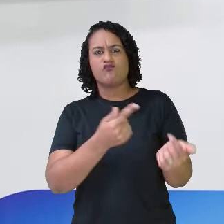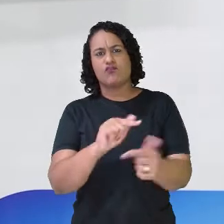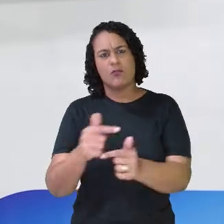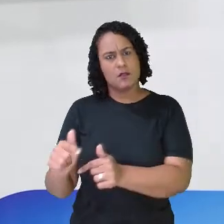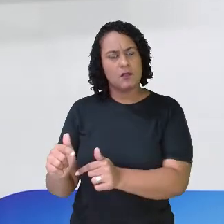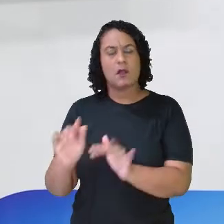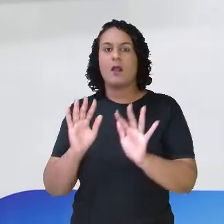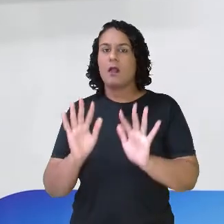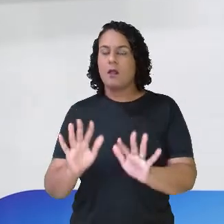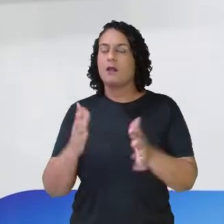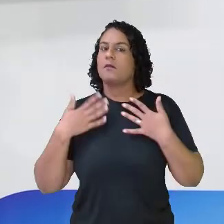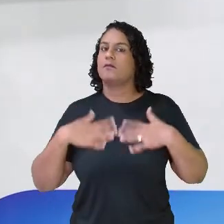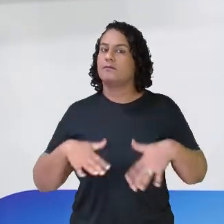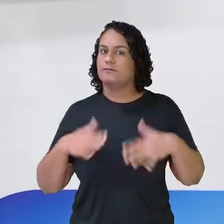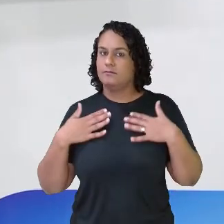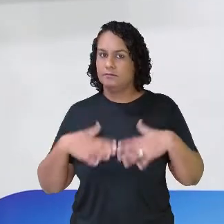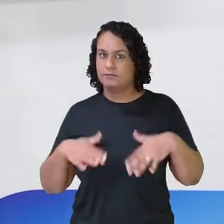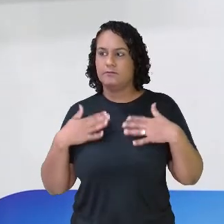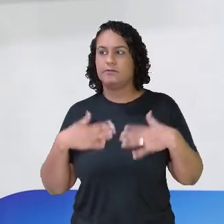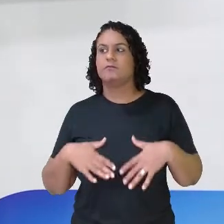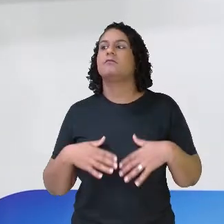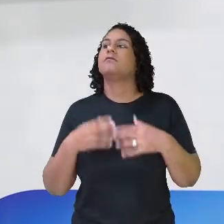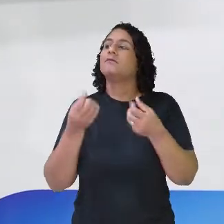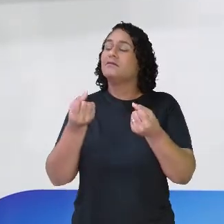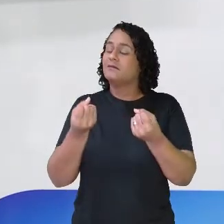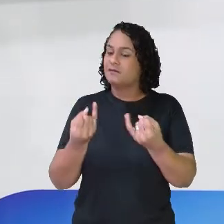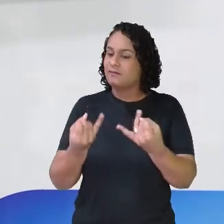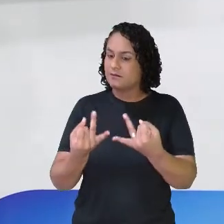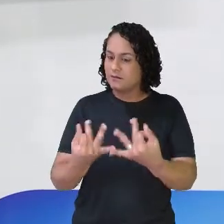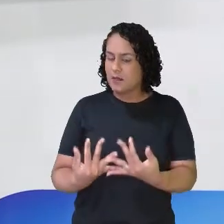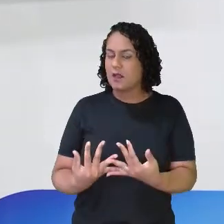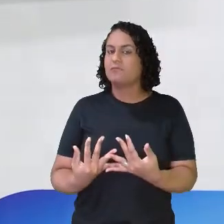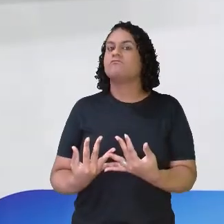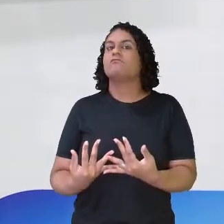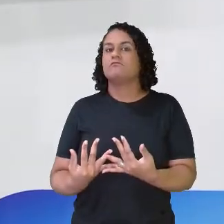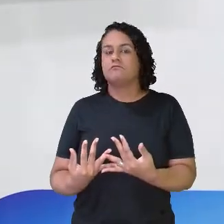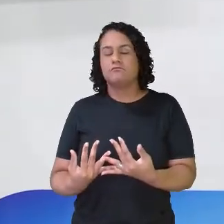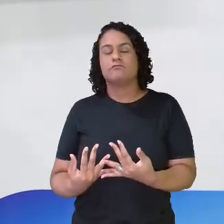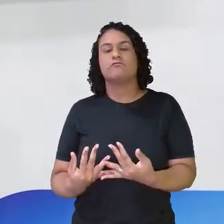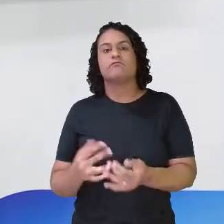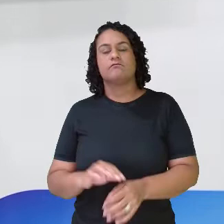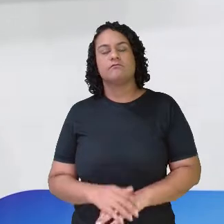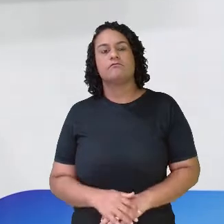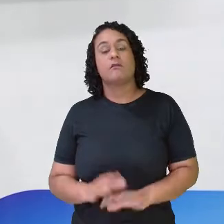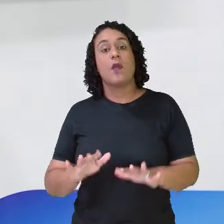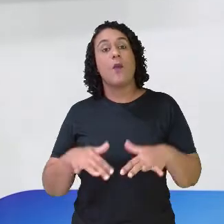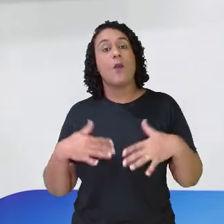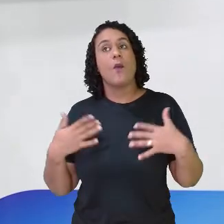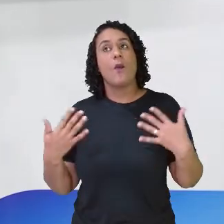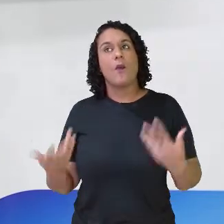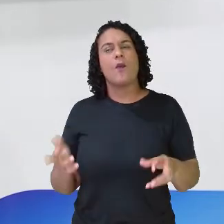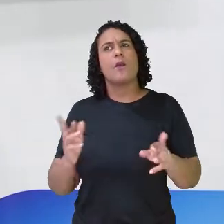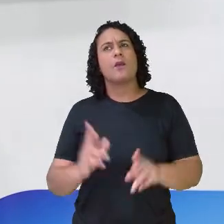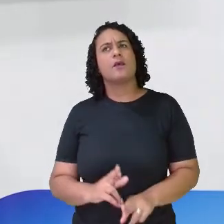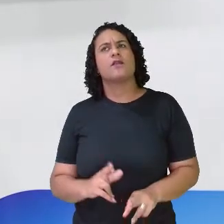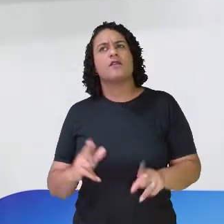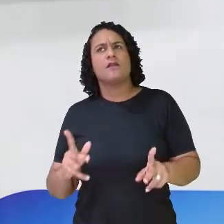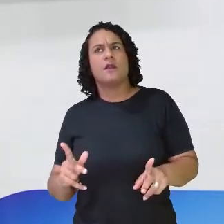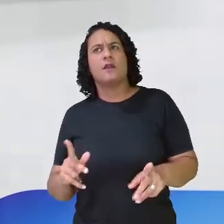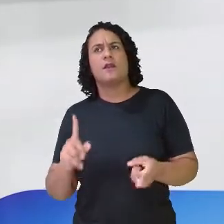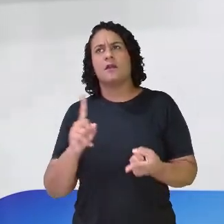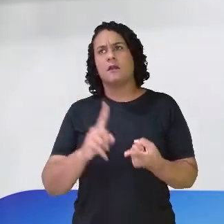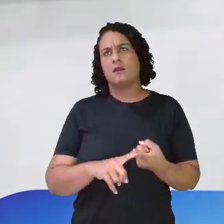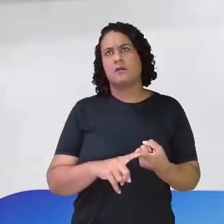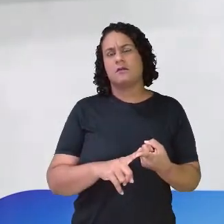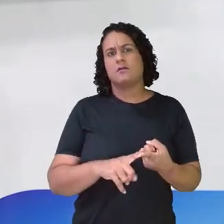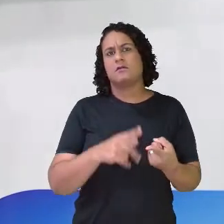espacial. Calma. A gente vai falar sobre sólidos geométricos. Professora, qual é a diferença entre